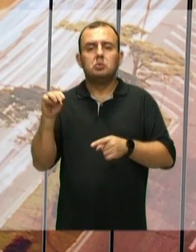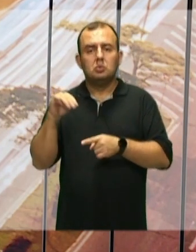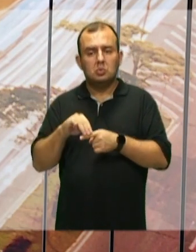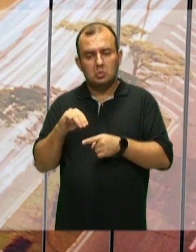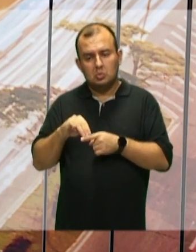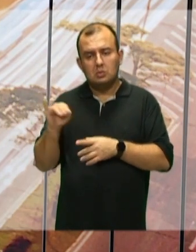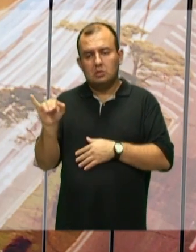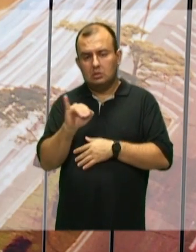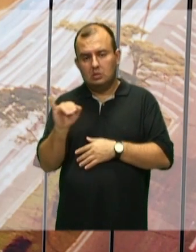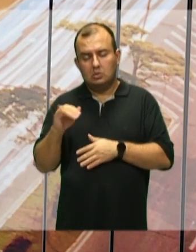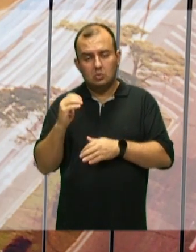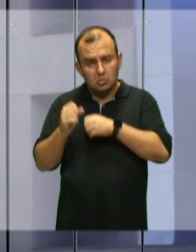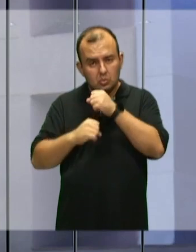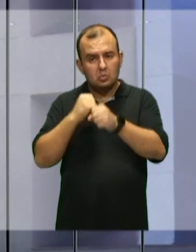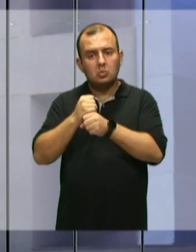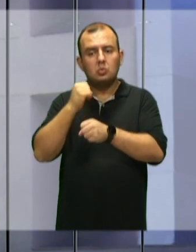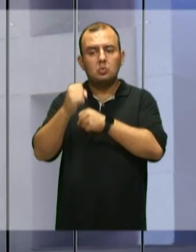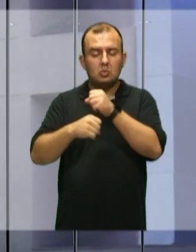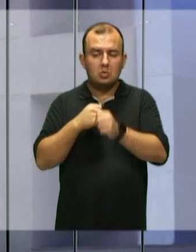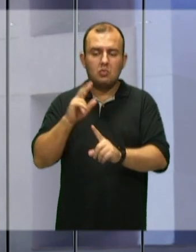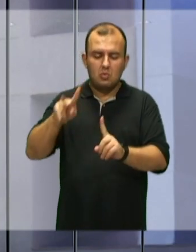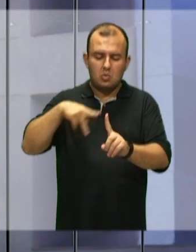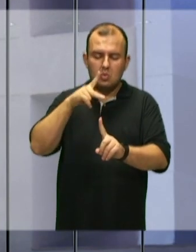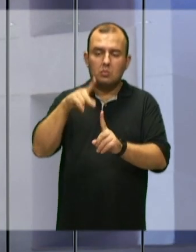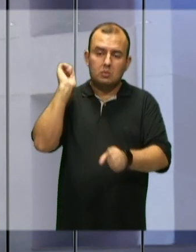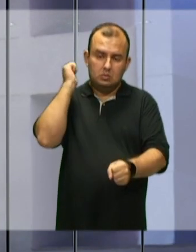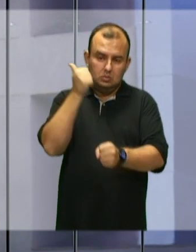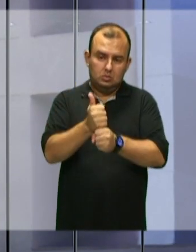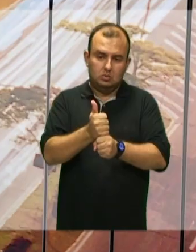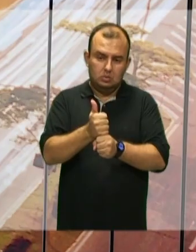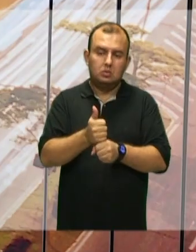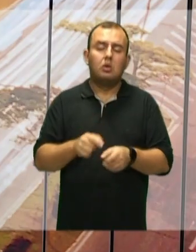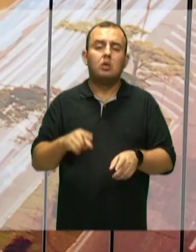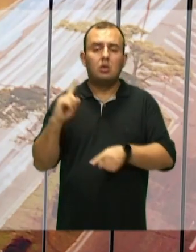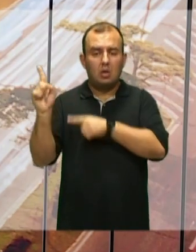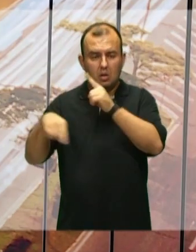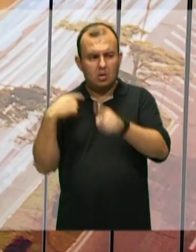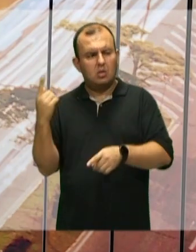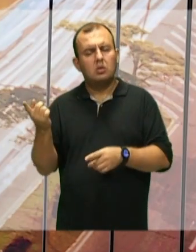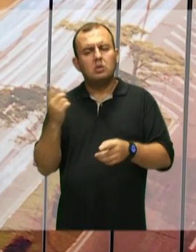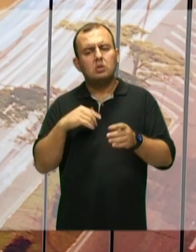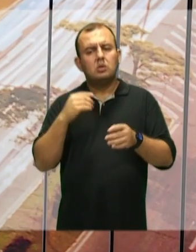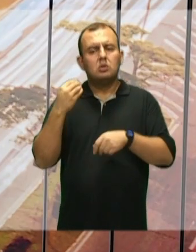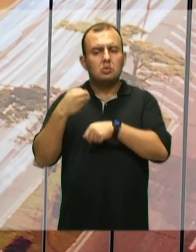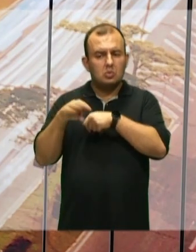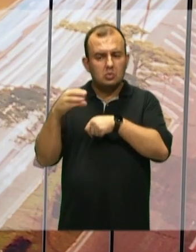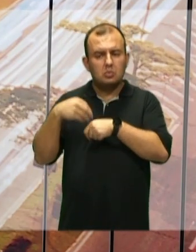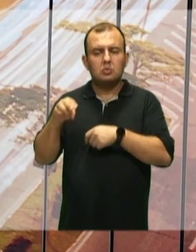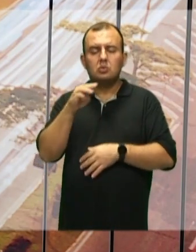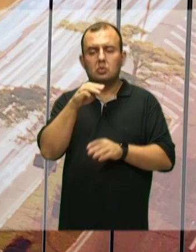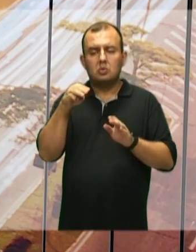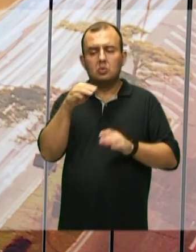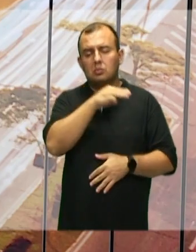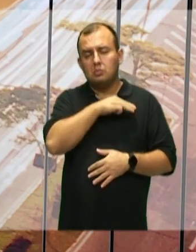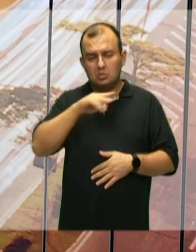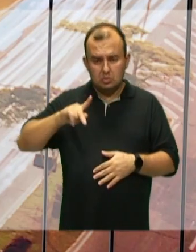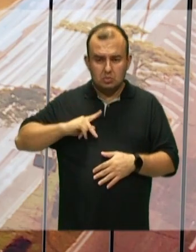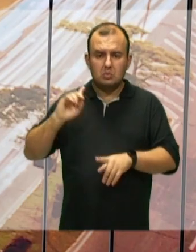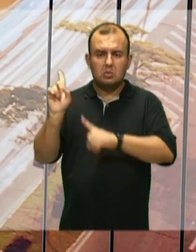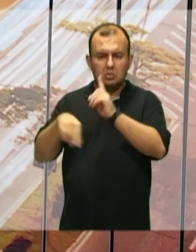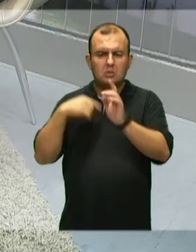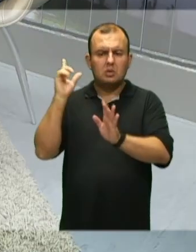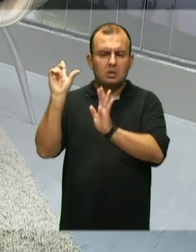município nos próximos anos foi o plano diretor após também diversas recomendações do Ministério Público após ficar um pouco